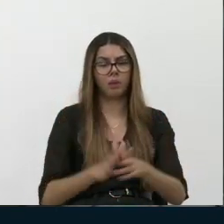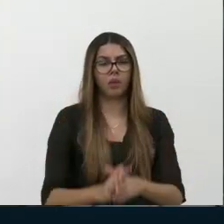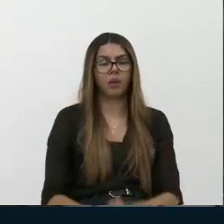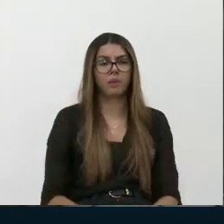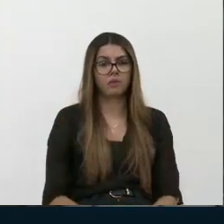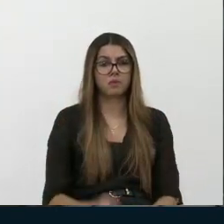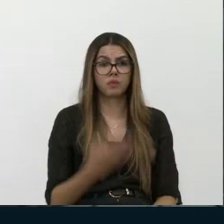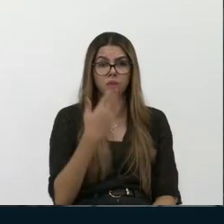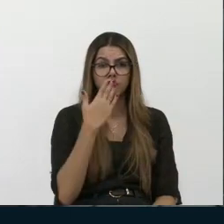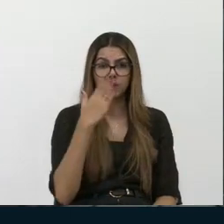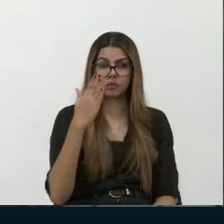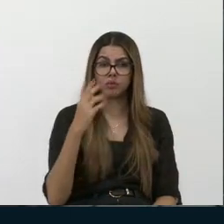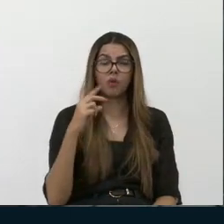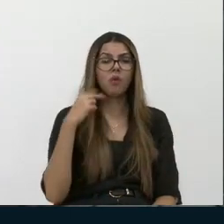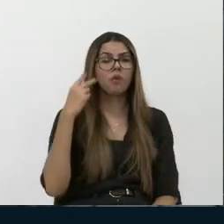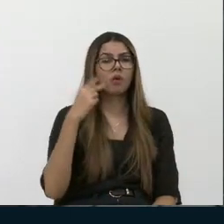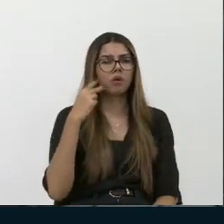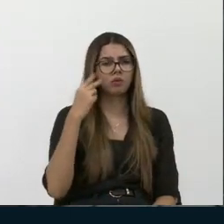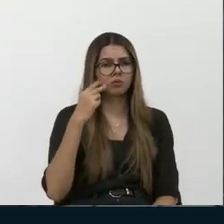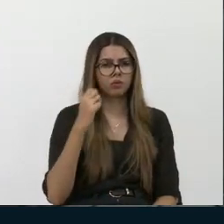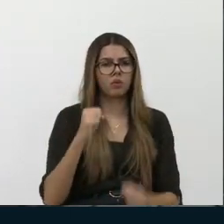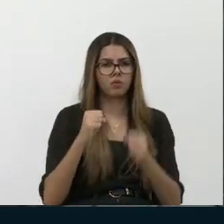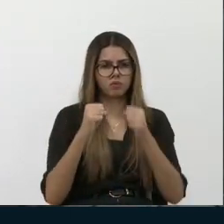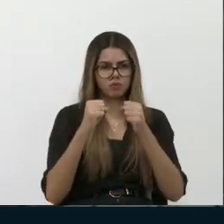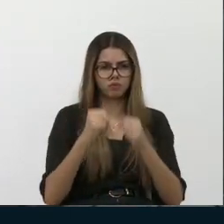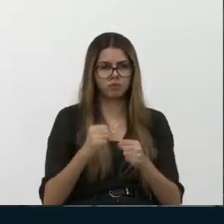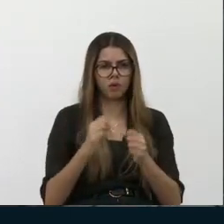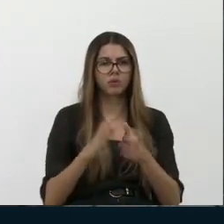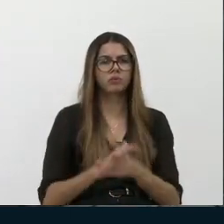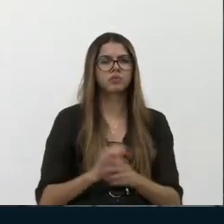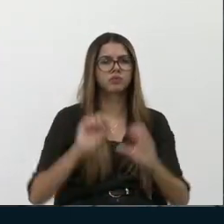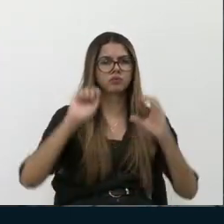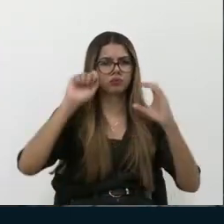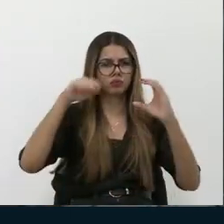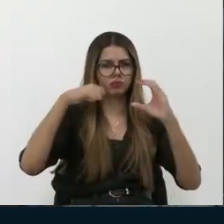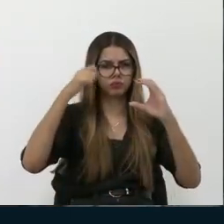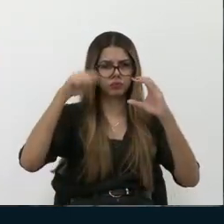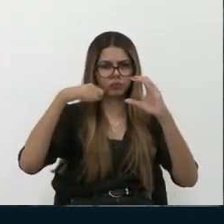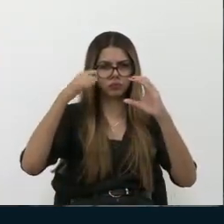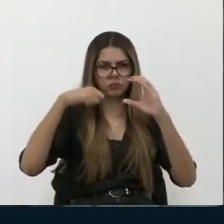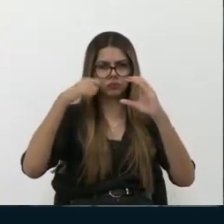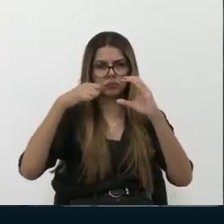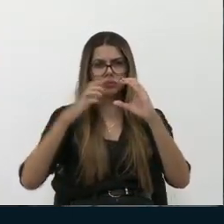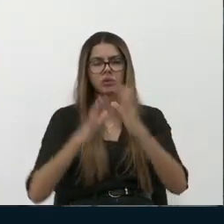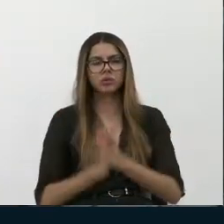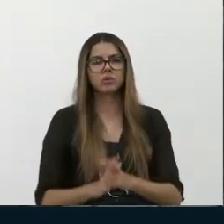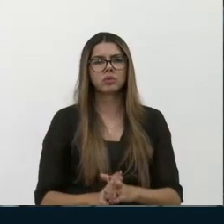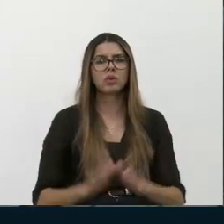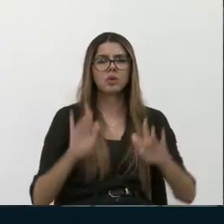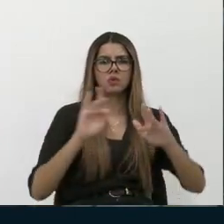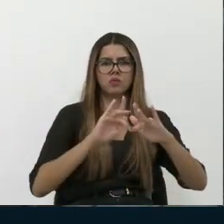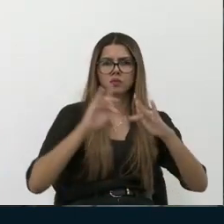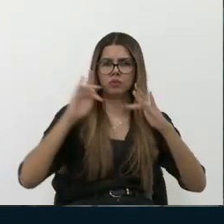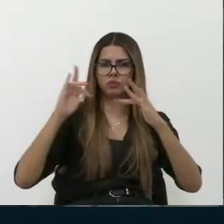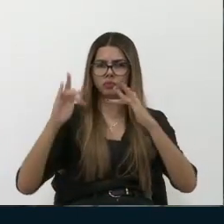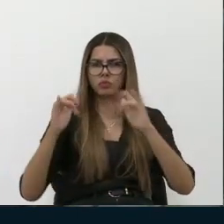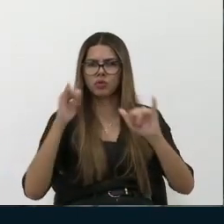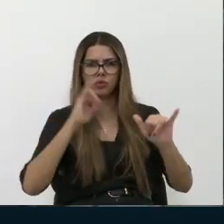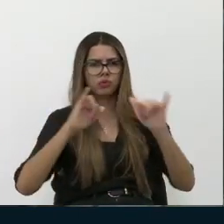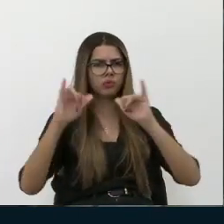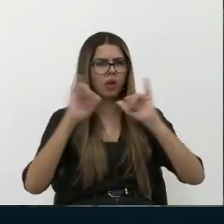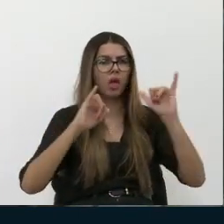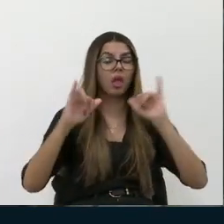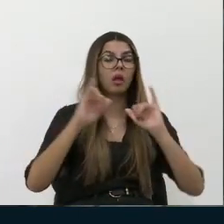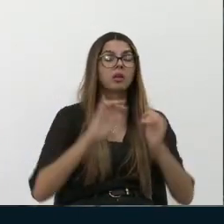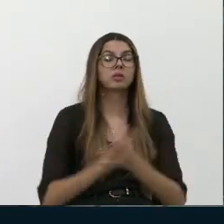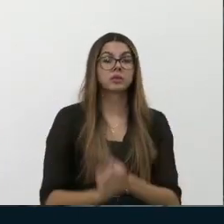para que os vereadores que possam fazer um vídeo institucional nas suas redes sociais, publicar, divulgar, para